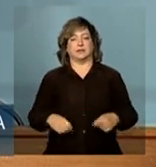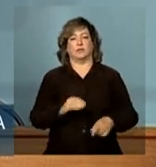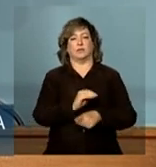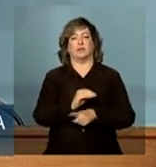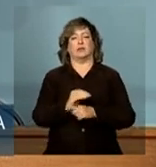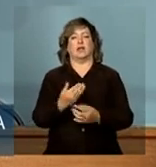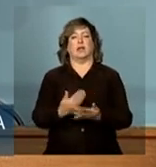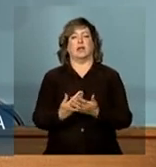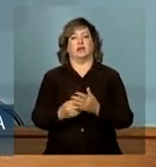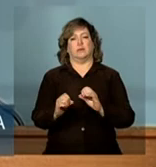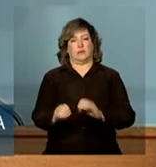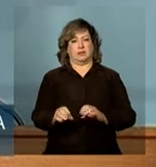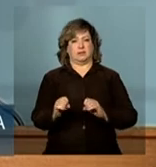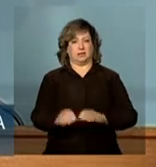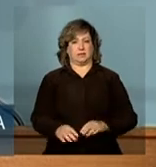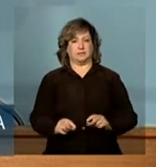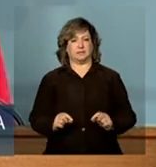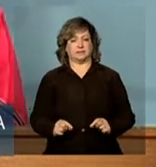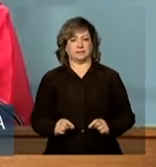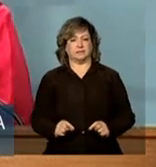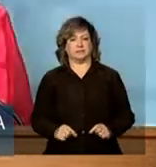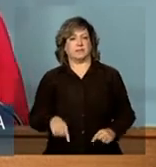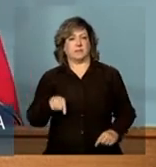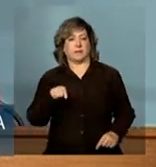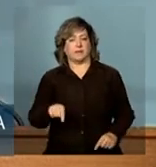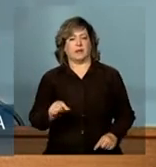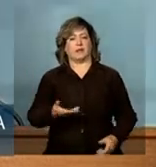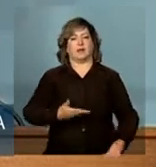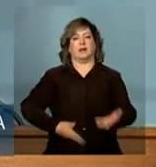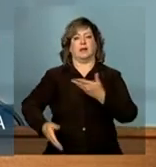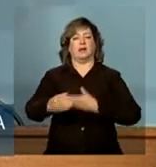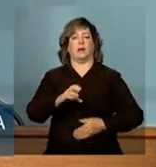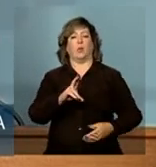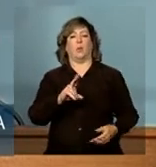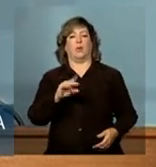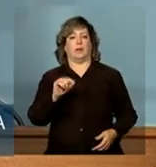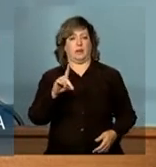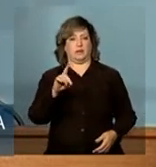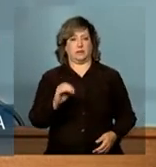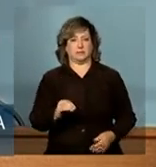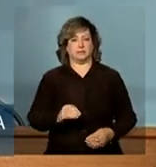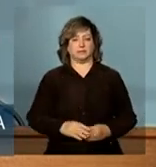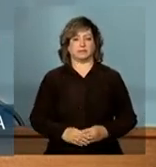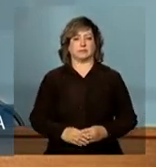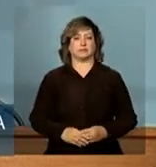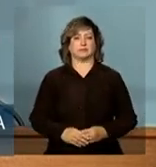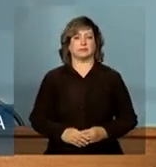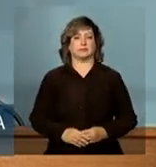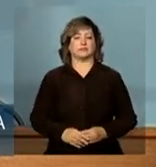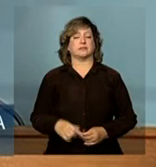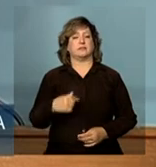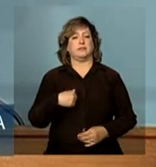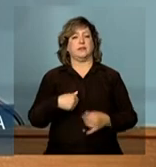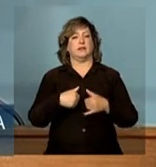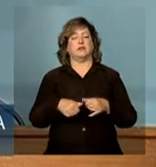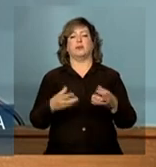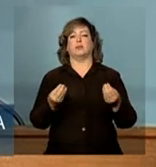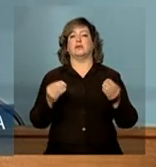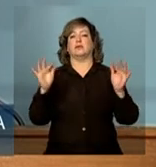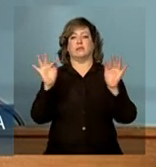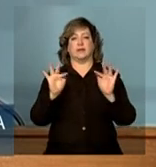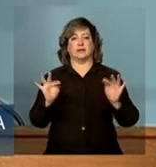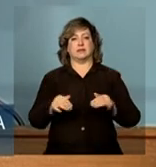tem de ter com a educação essa relação de cuidado. E eu fico muito feliz de estar